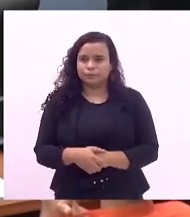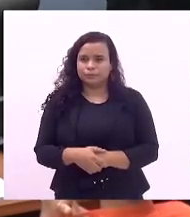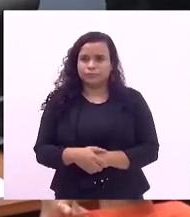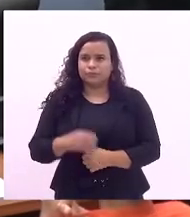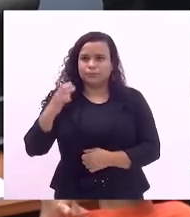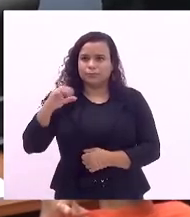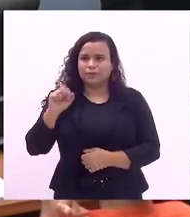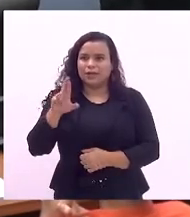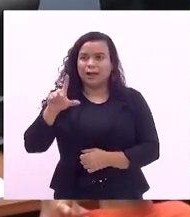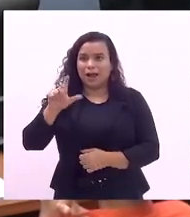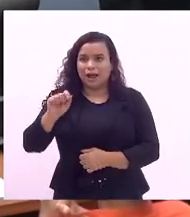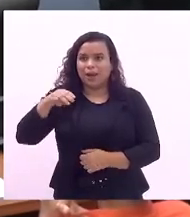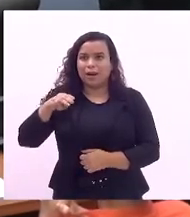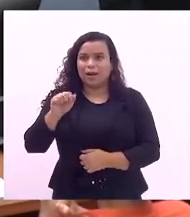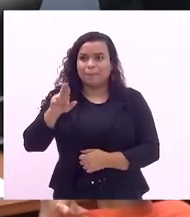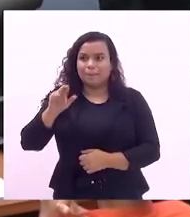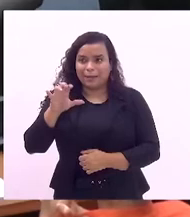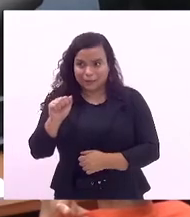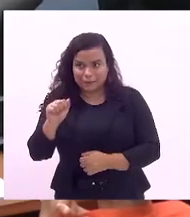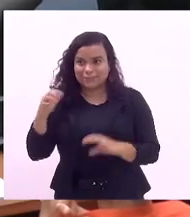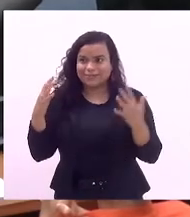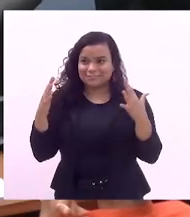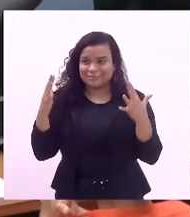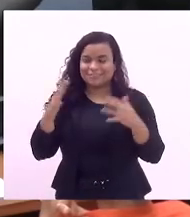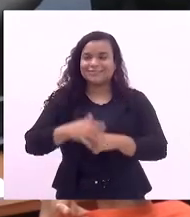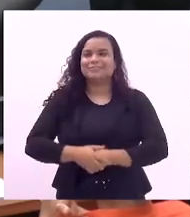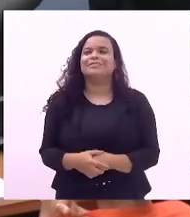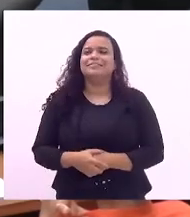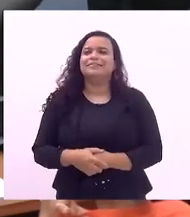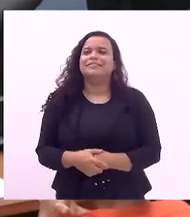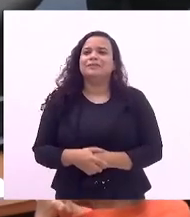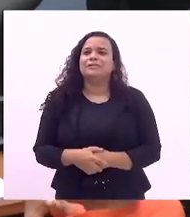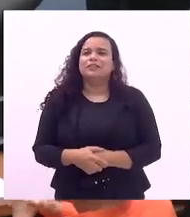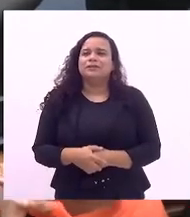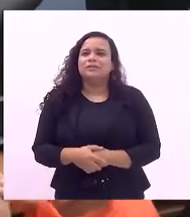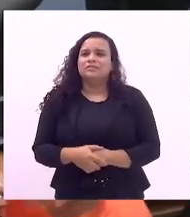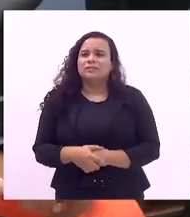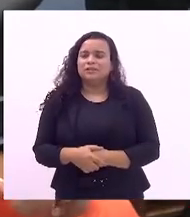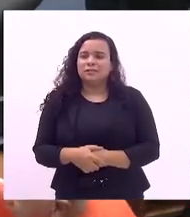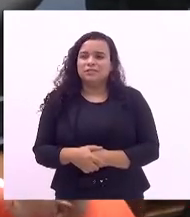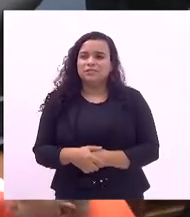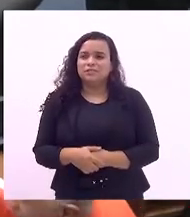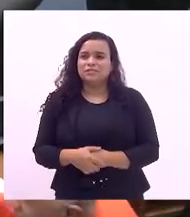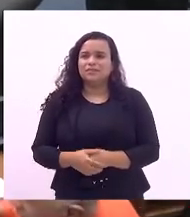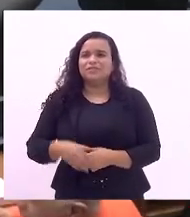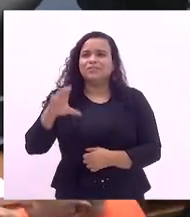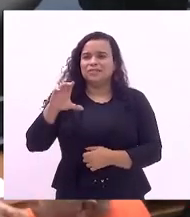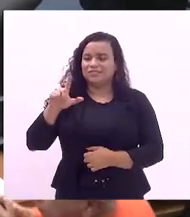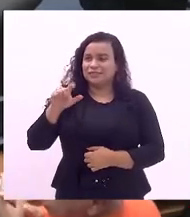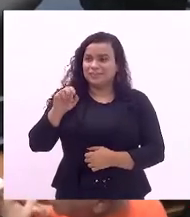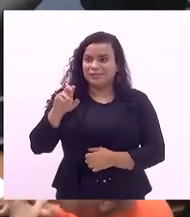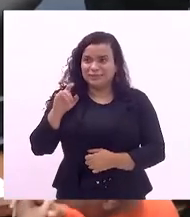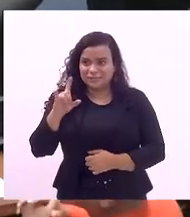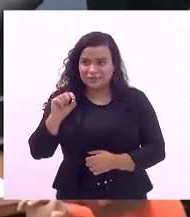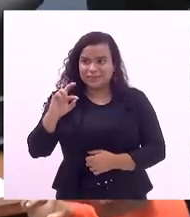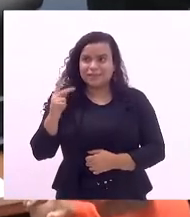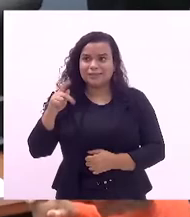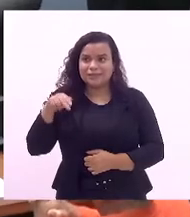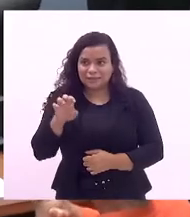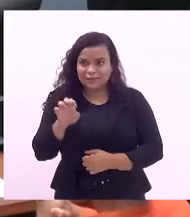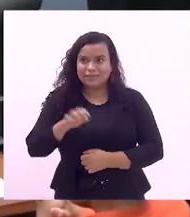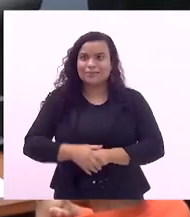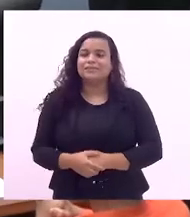Oi Carla Maria de Melo o Cláudio Henrique Monteiro